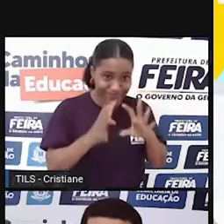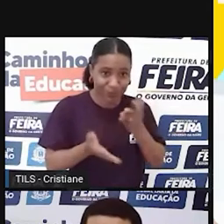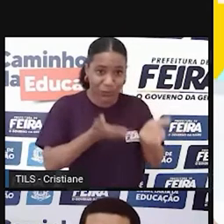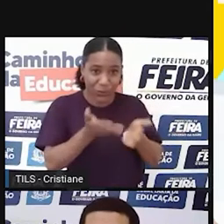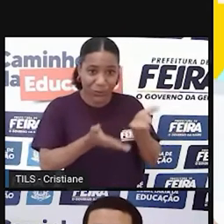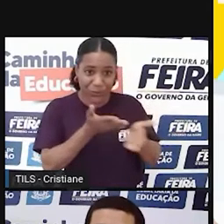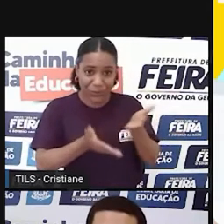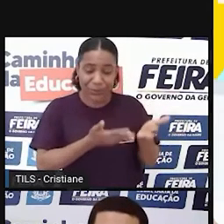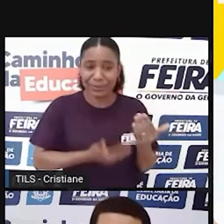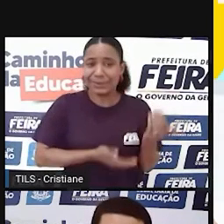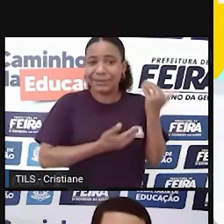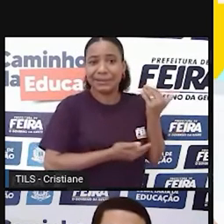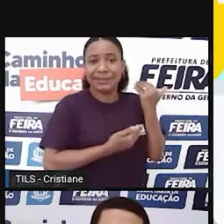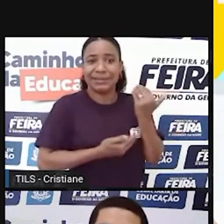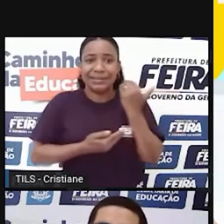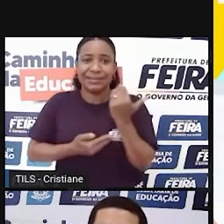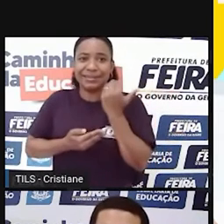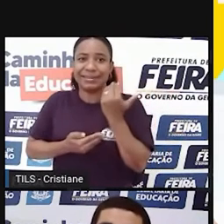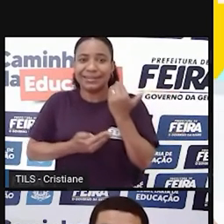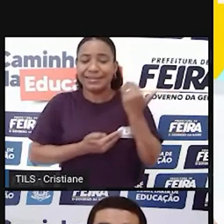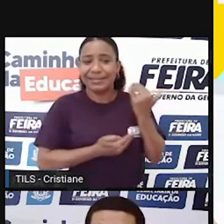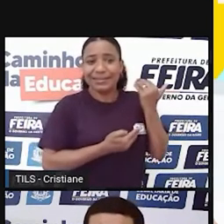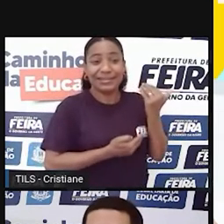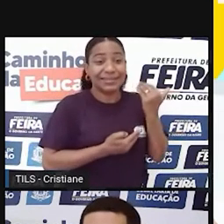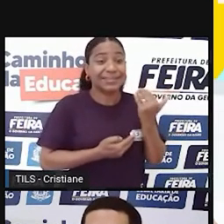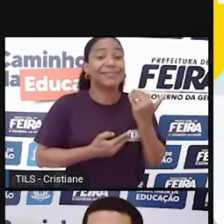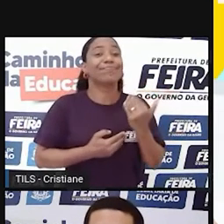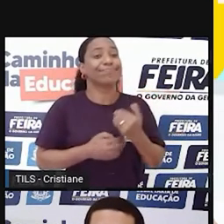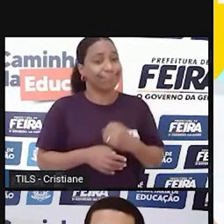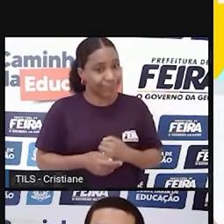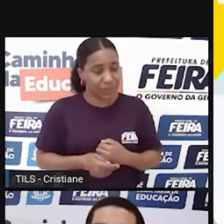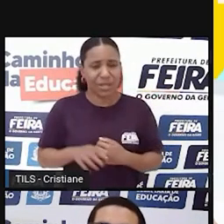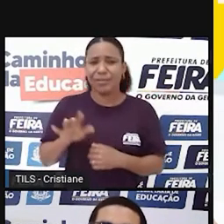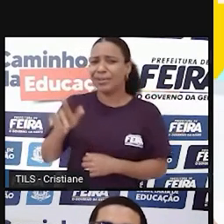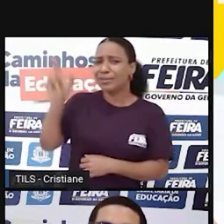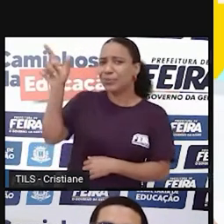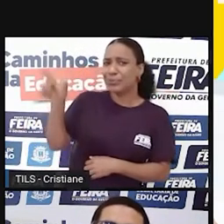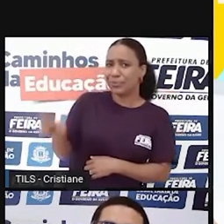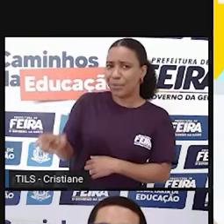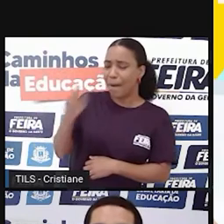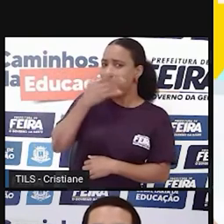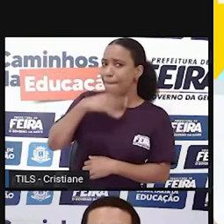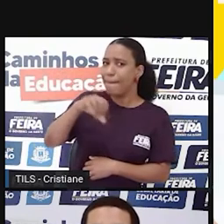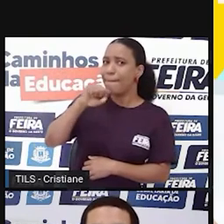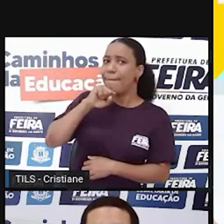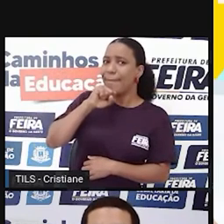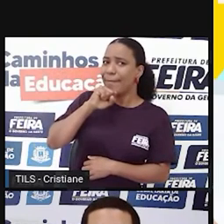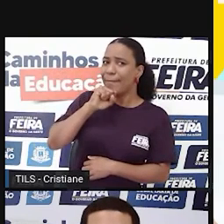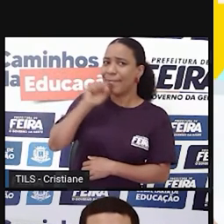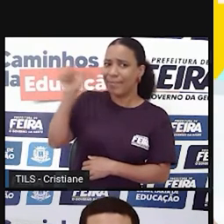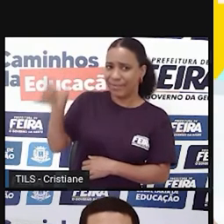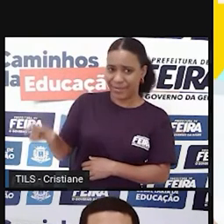pai, não. É porque a gente sabe, por dados estatísticos mesmo, que muitos